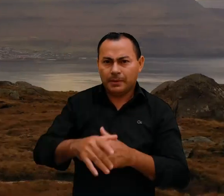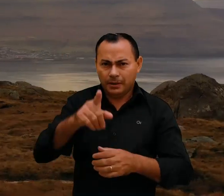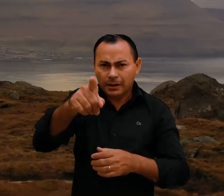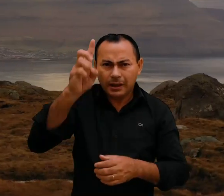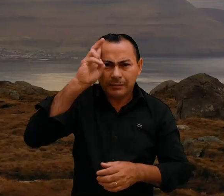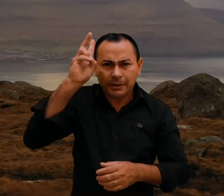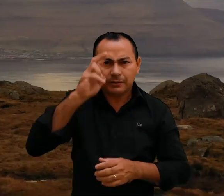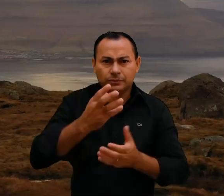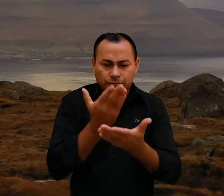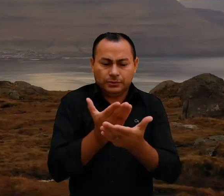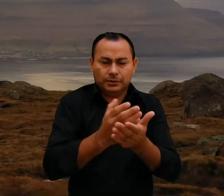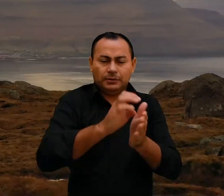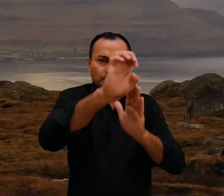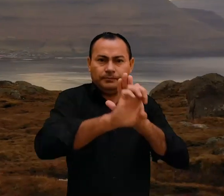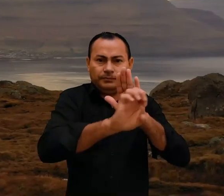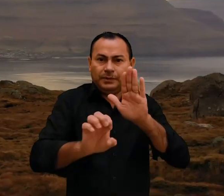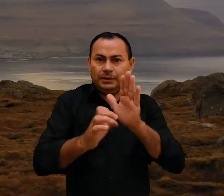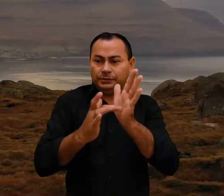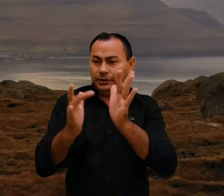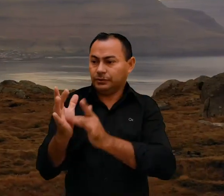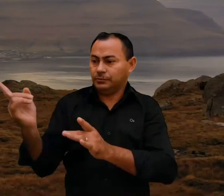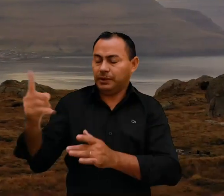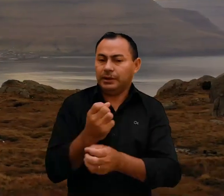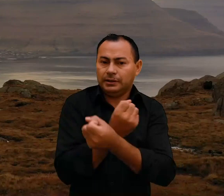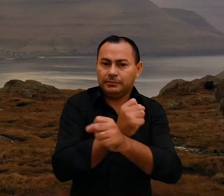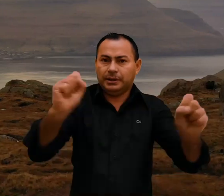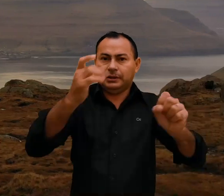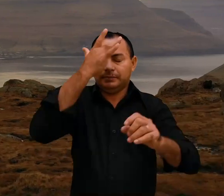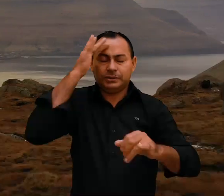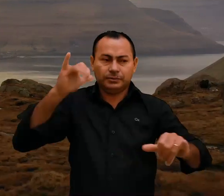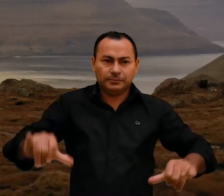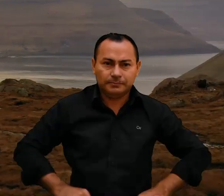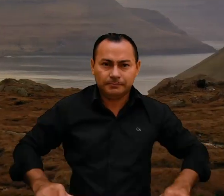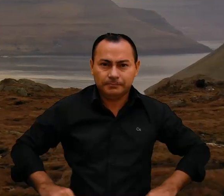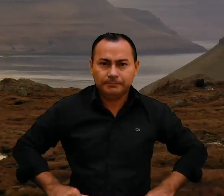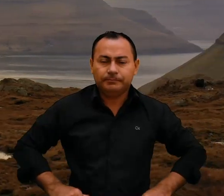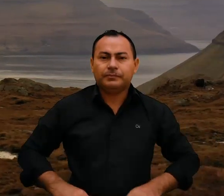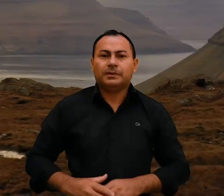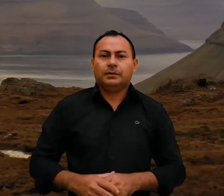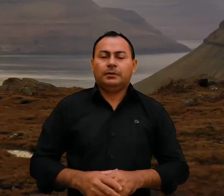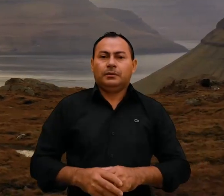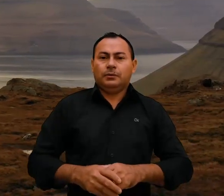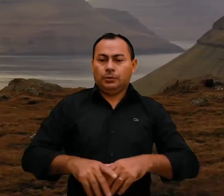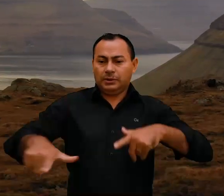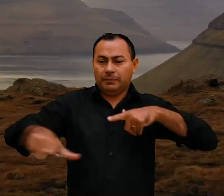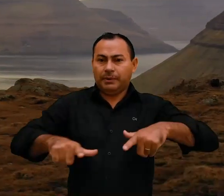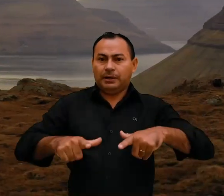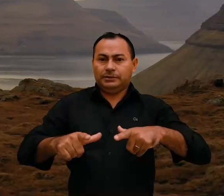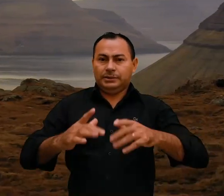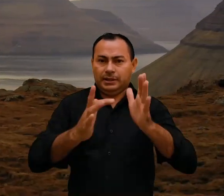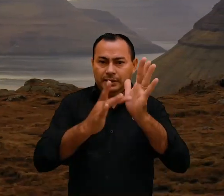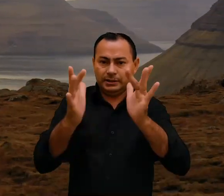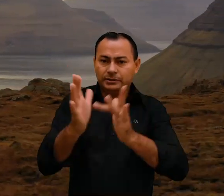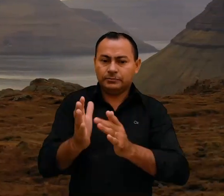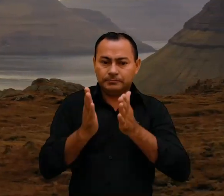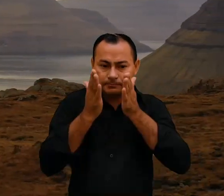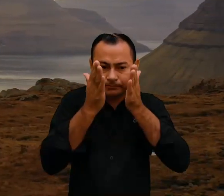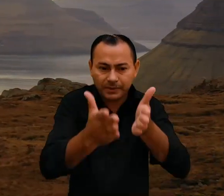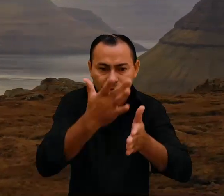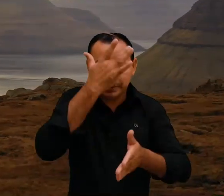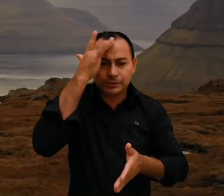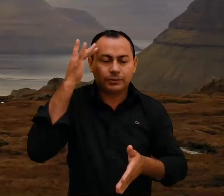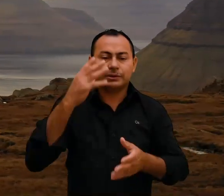quando estudamos os Evangelhos vemos que jesus veio para dar em liberdade aos cativos e o ministério de Cristo foi